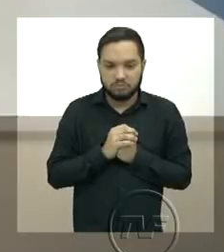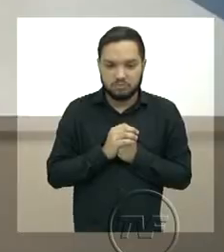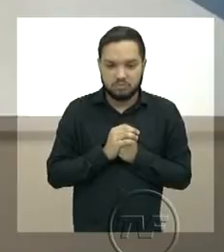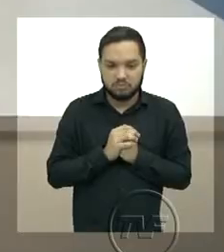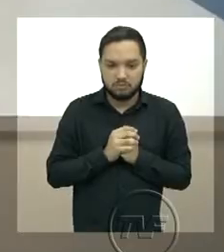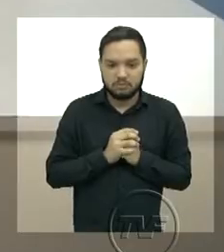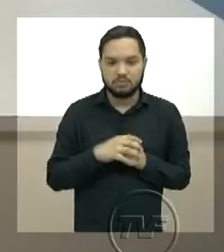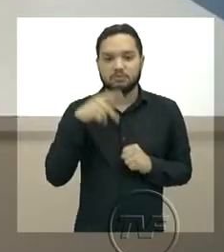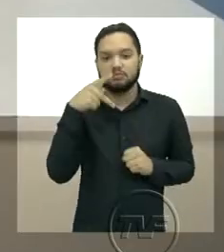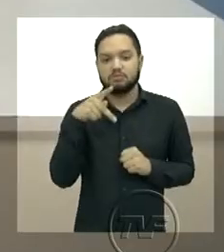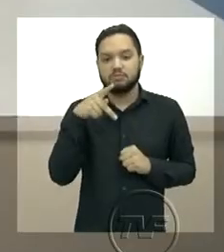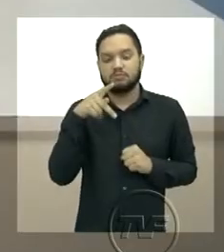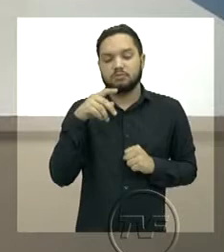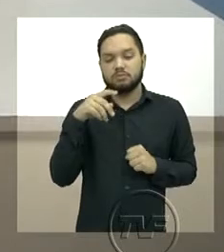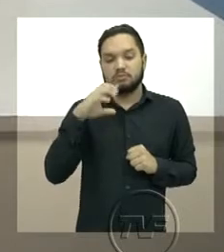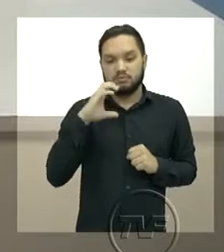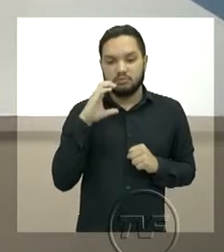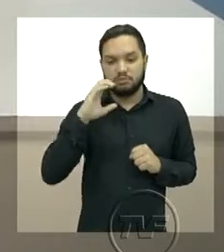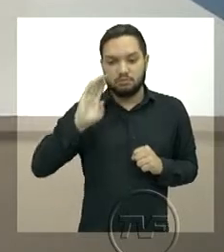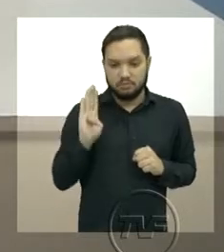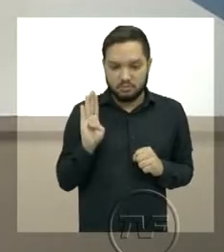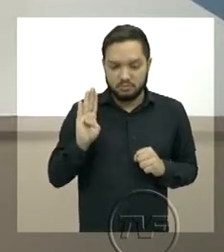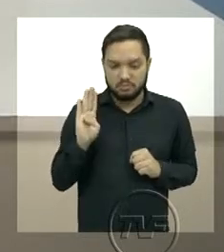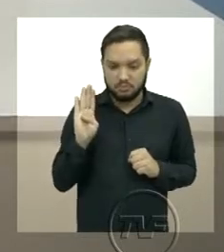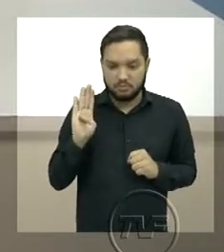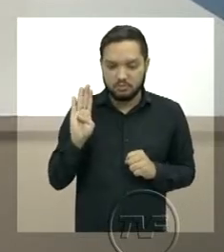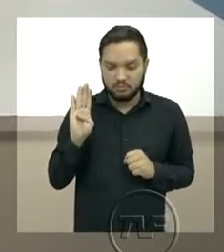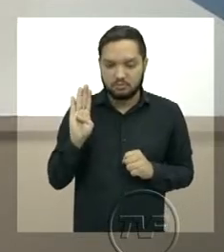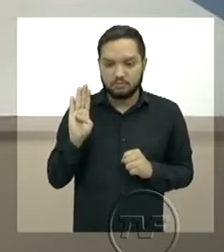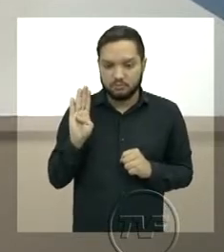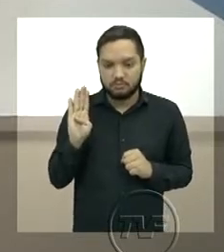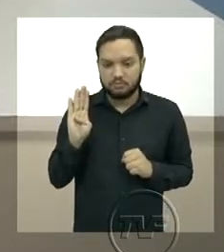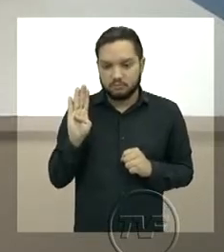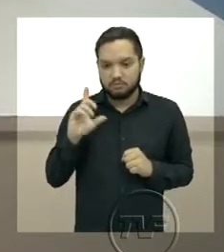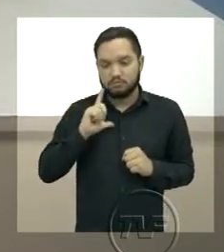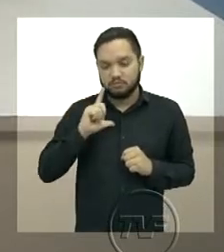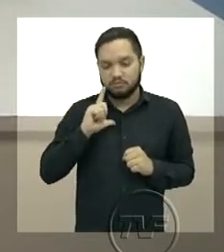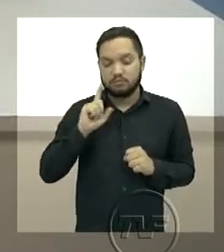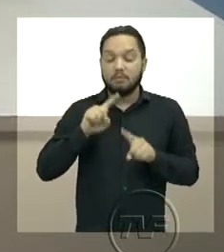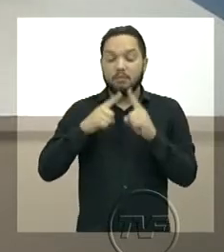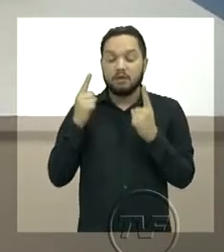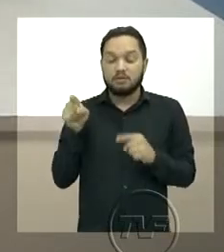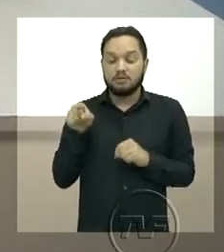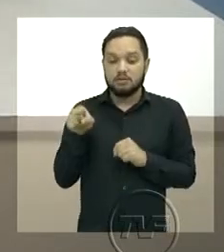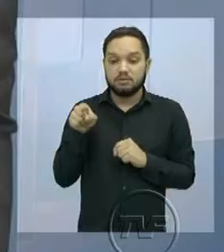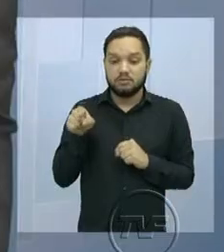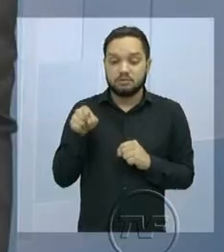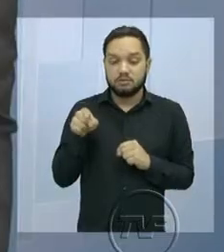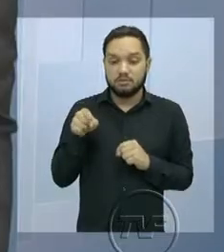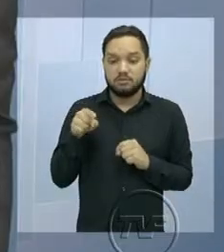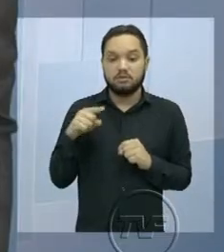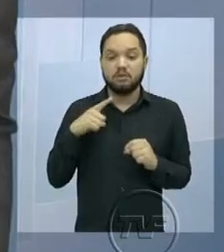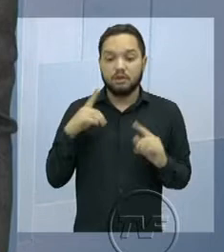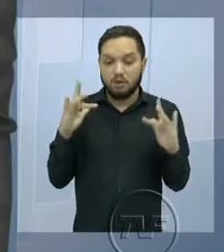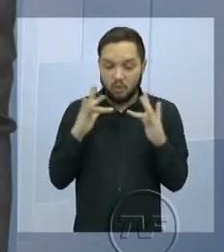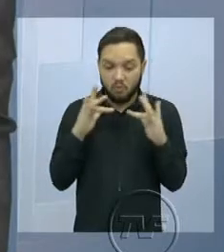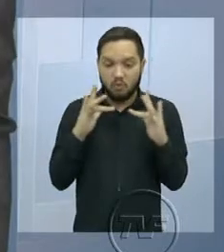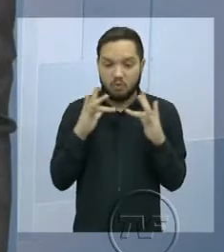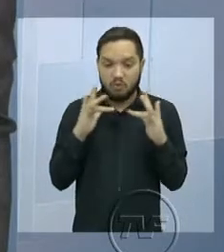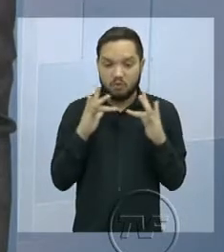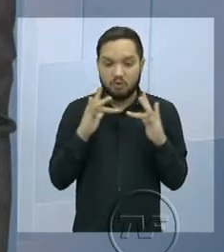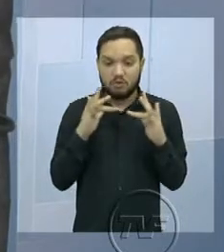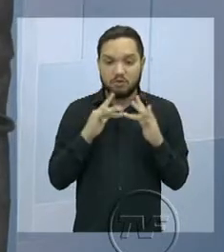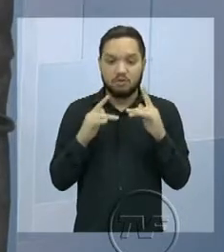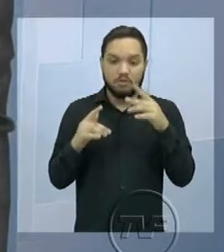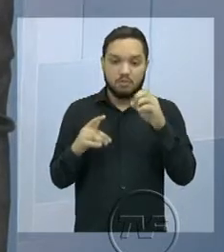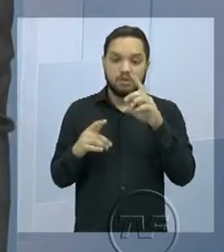lá no PCB, mas rompeu completamente com a linha do ele partido. Ele tinha uma aproximação... Isso há mais de 20 anos. Ele e o